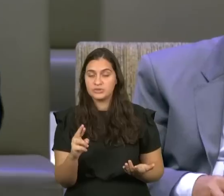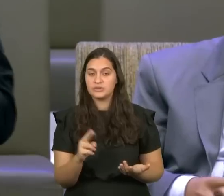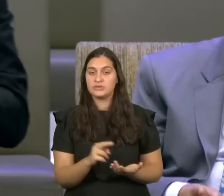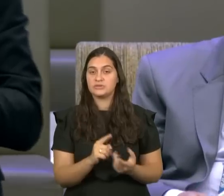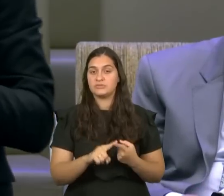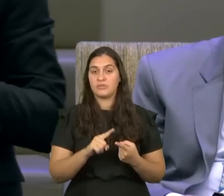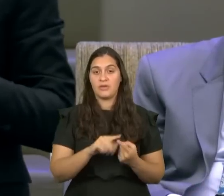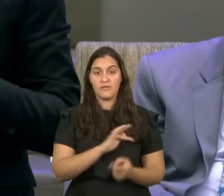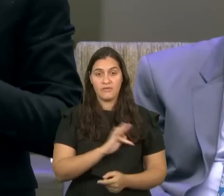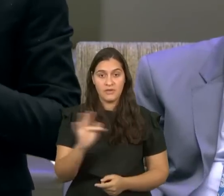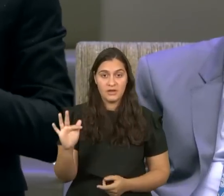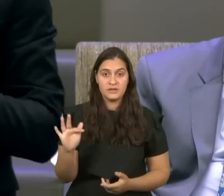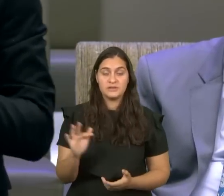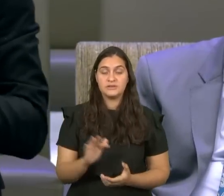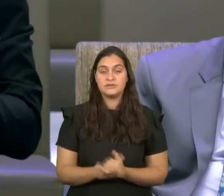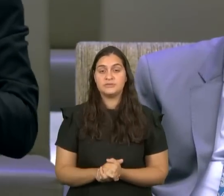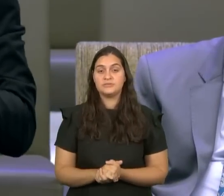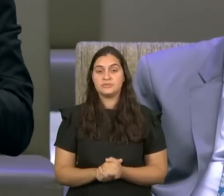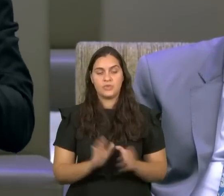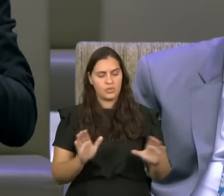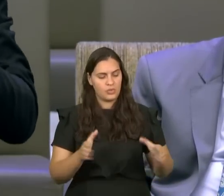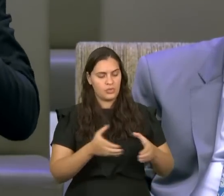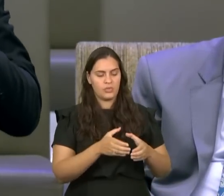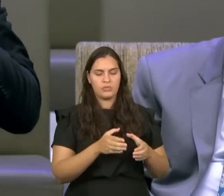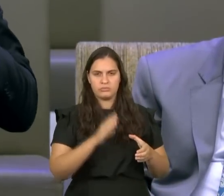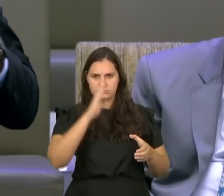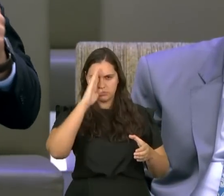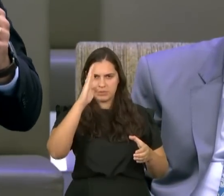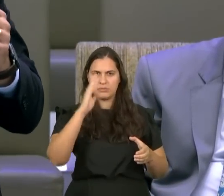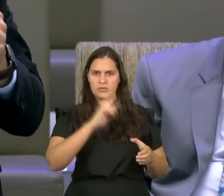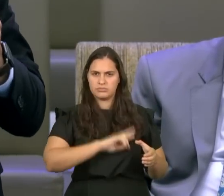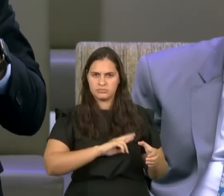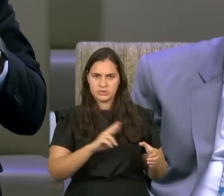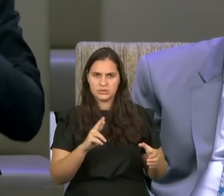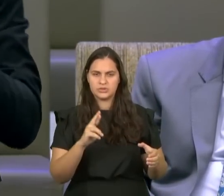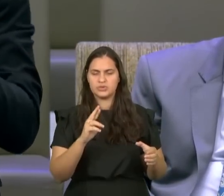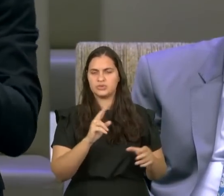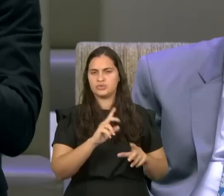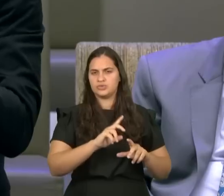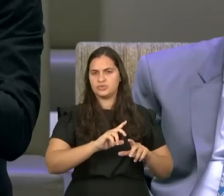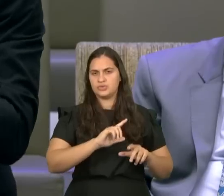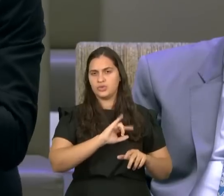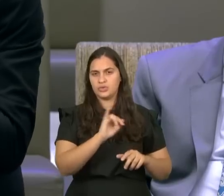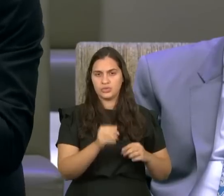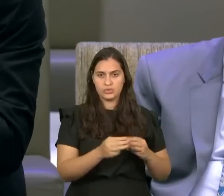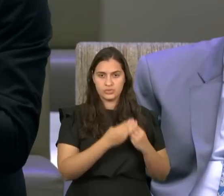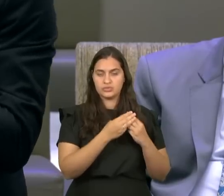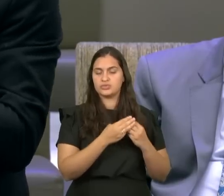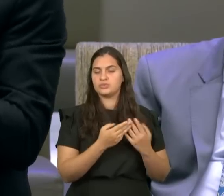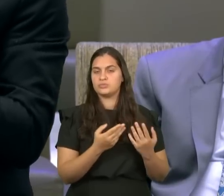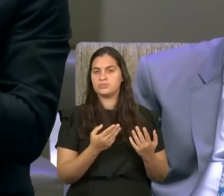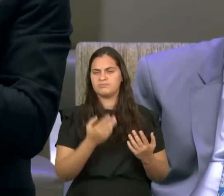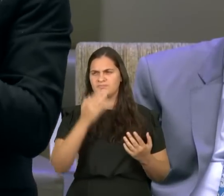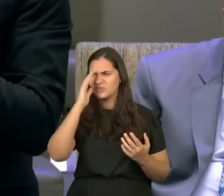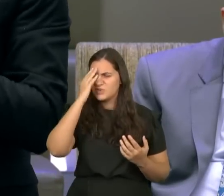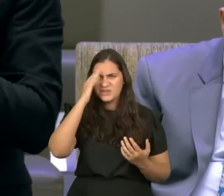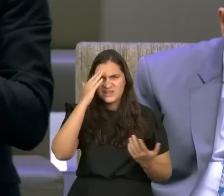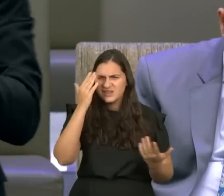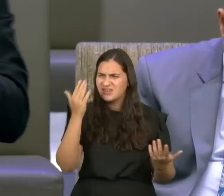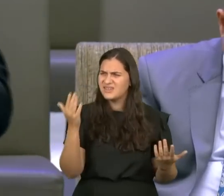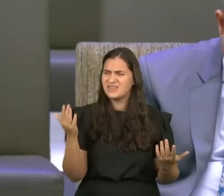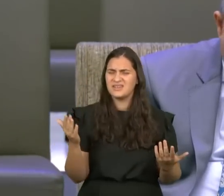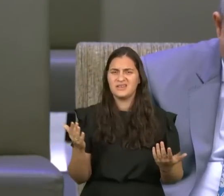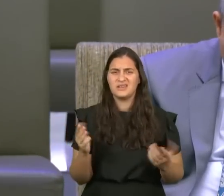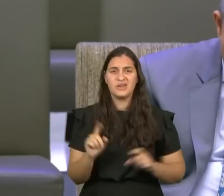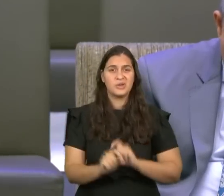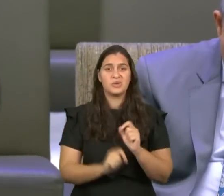fariseus o principal grupo religioso dos judeus não alcançavam aquilo que